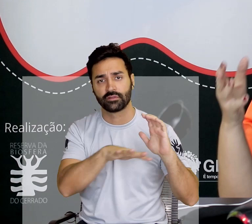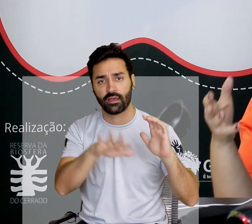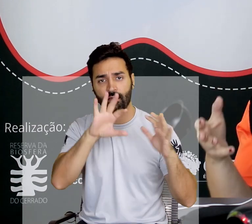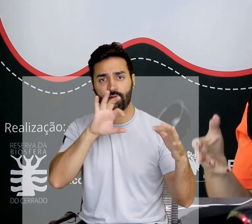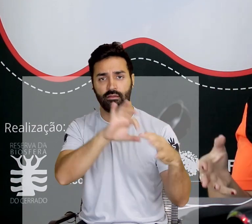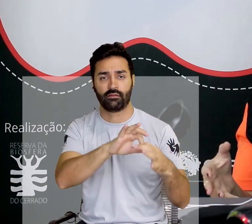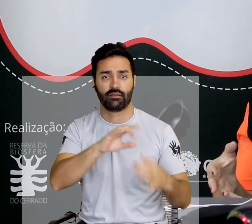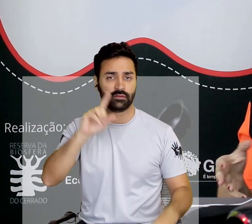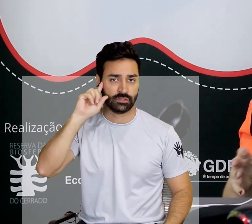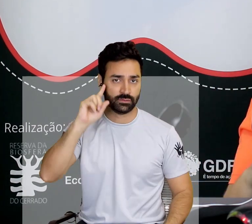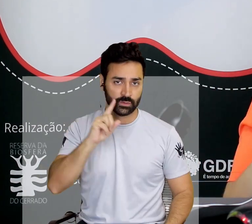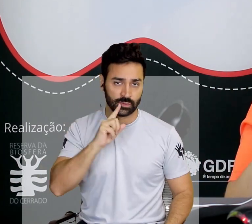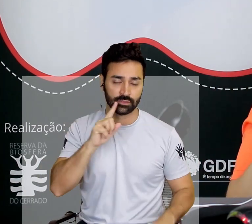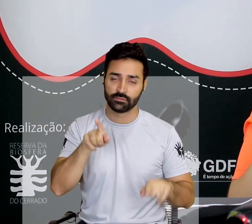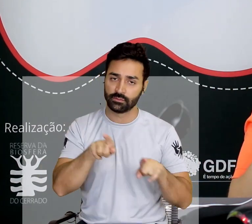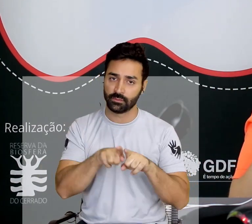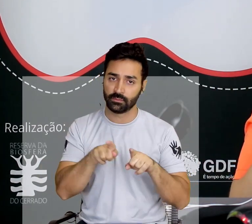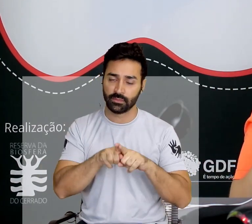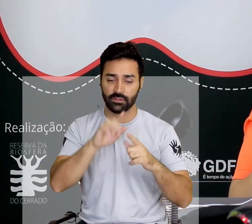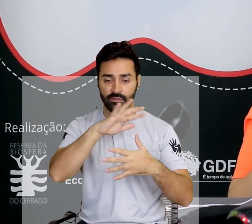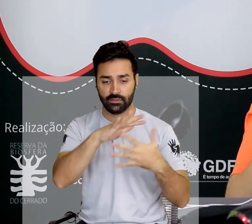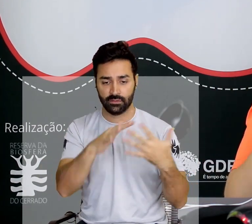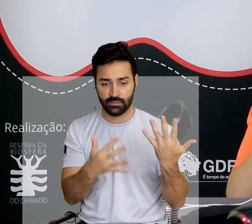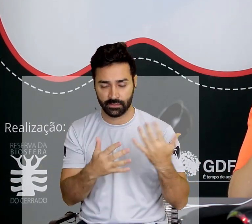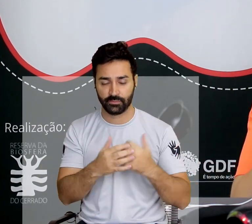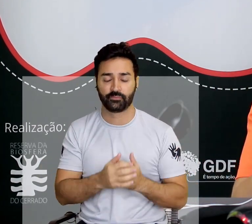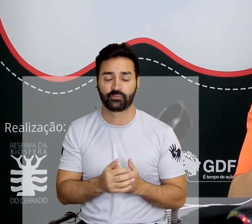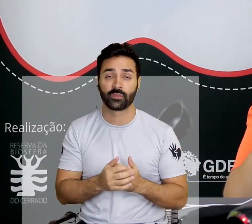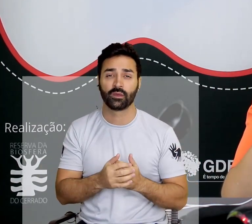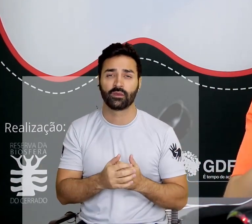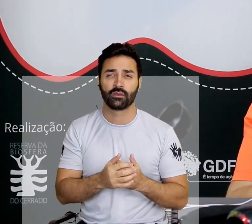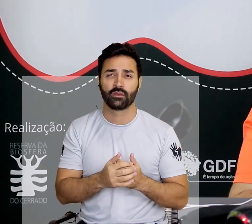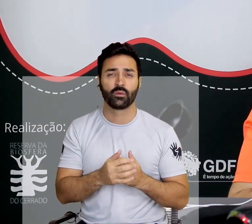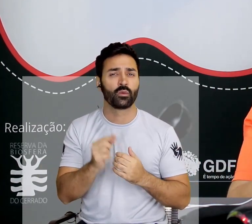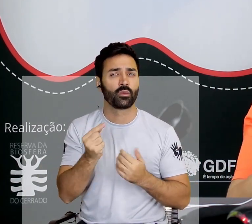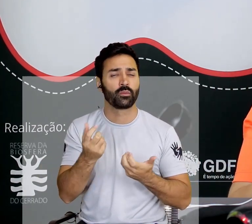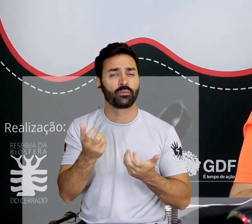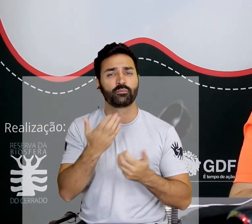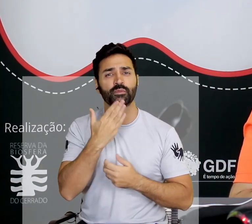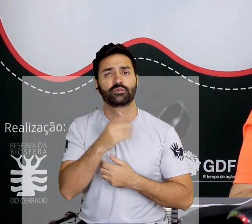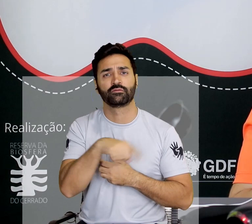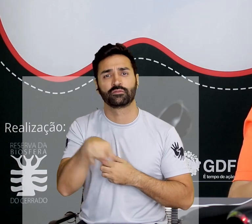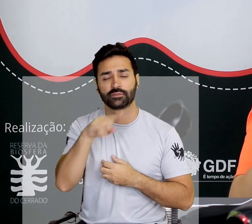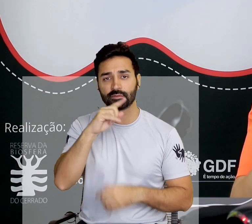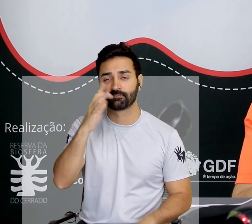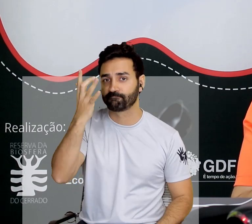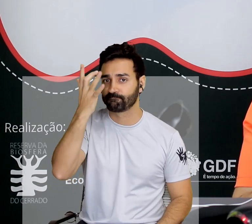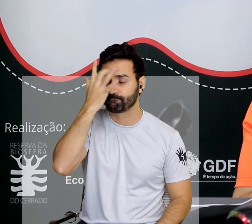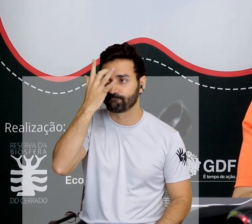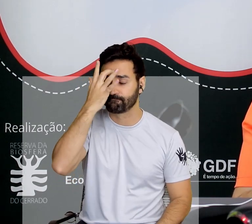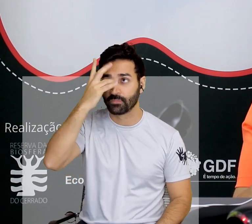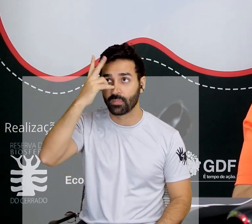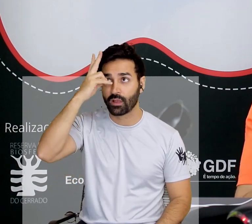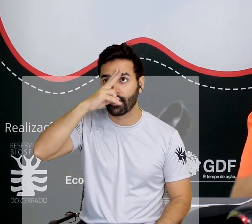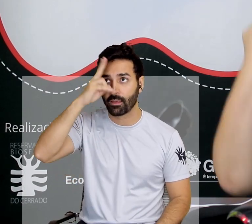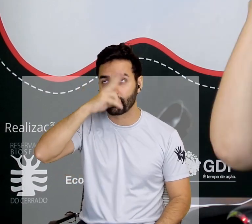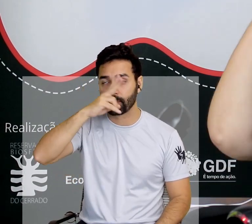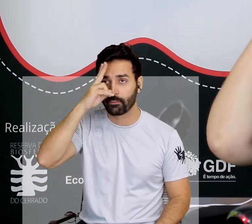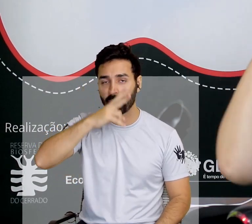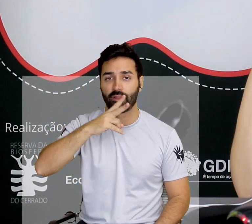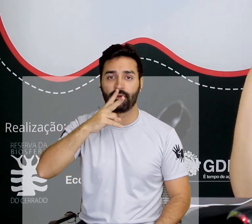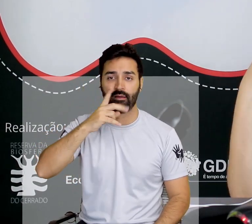e à língua de sinais. E o que eu gostaria que vocês mais se lembrassem a partir de hoje? A partir de hoje não,